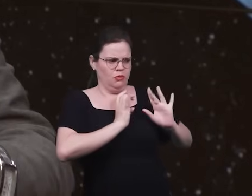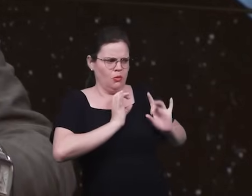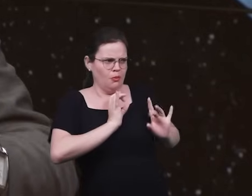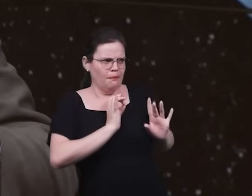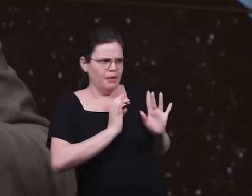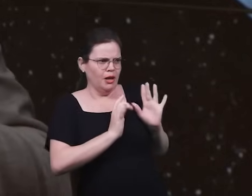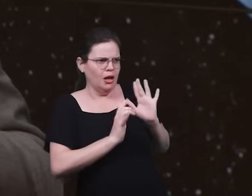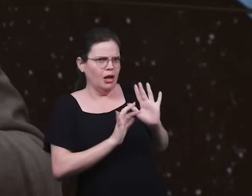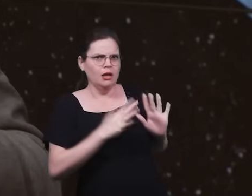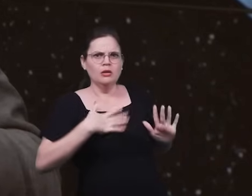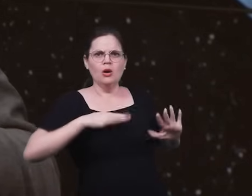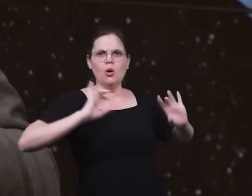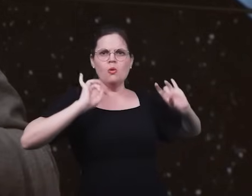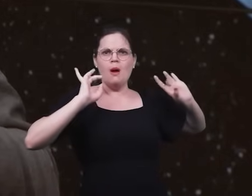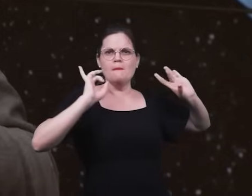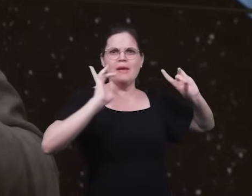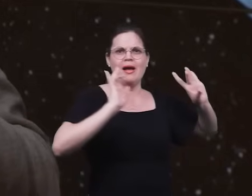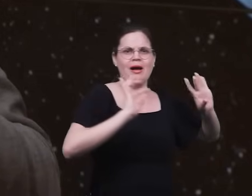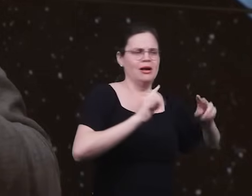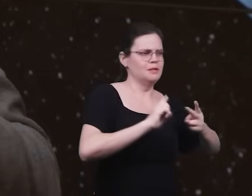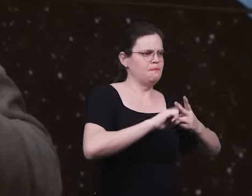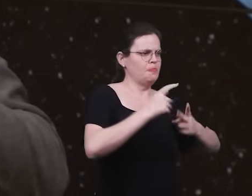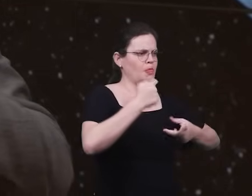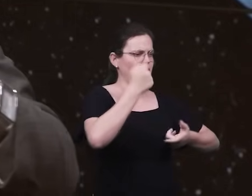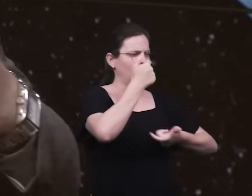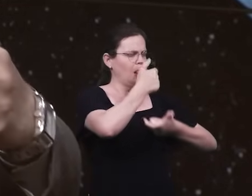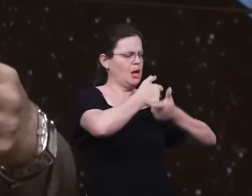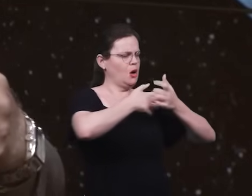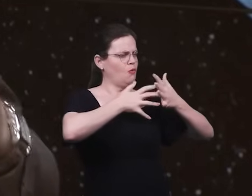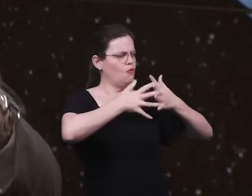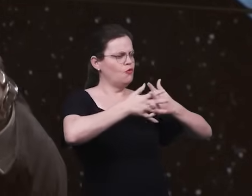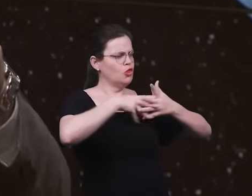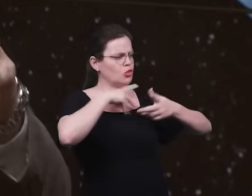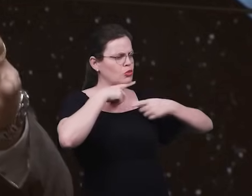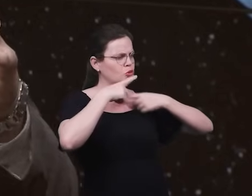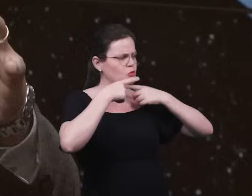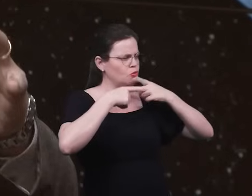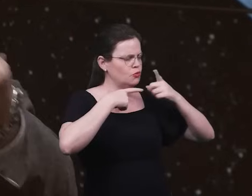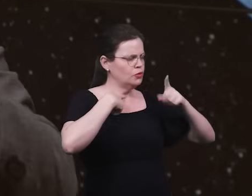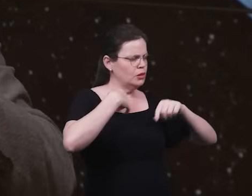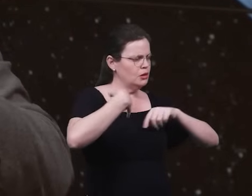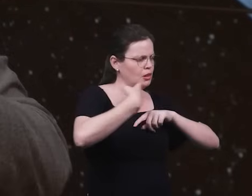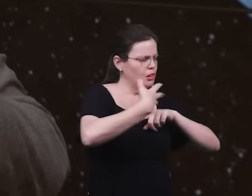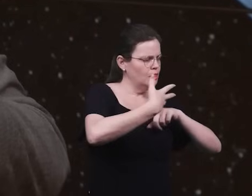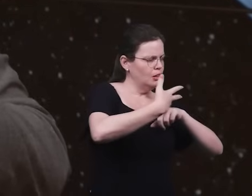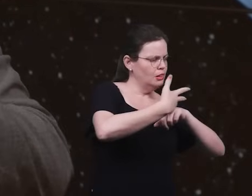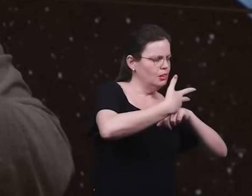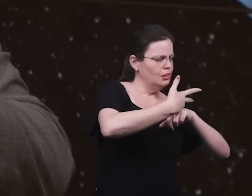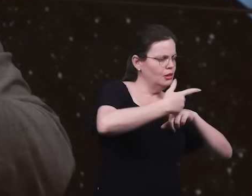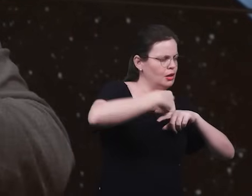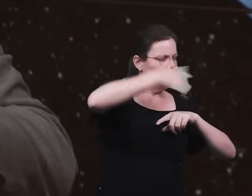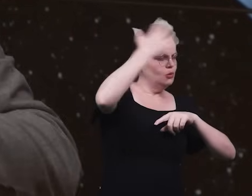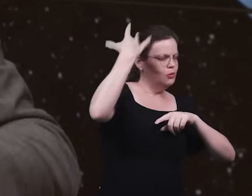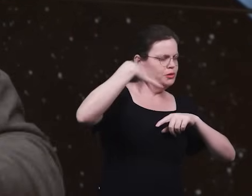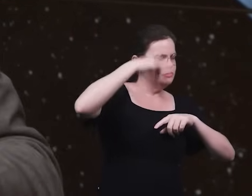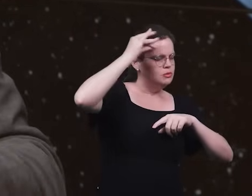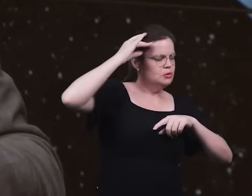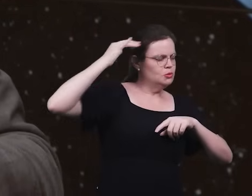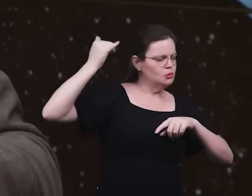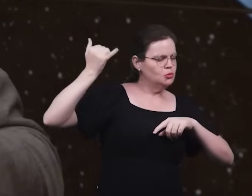afronta uma voz até para para trazer confusão a Voz do Espírito ela não traz